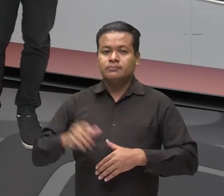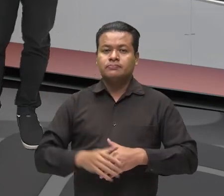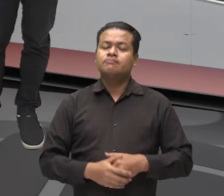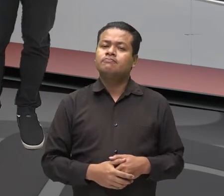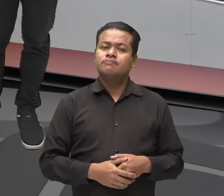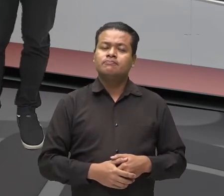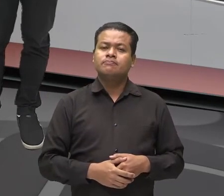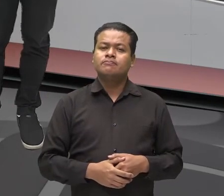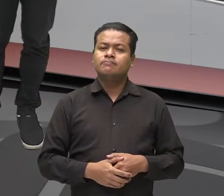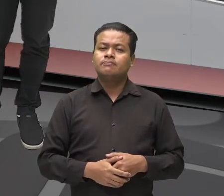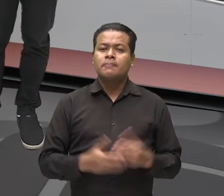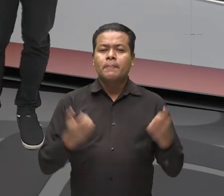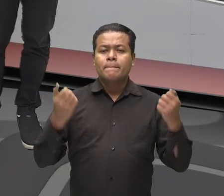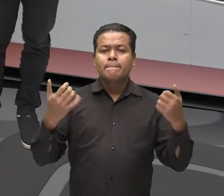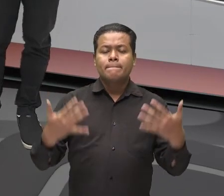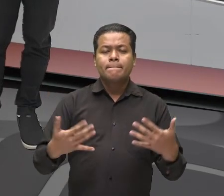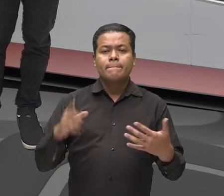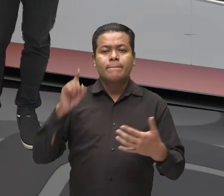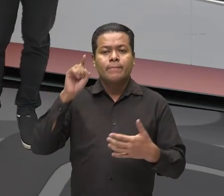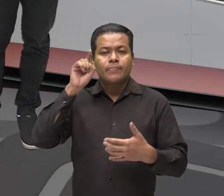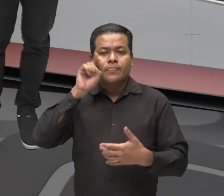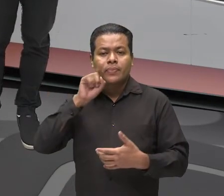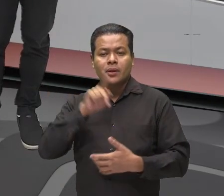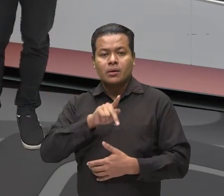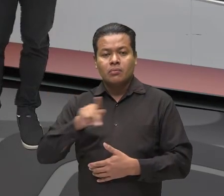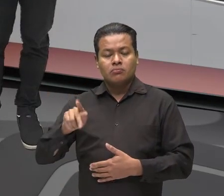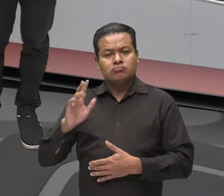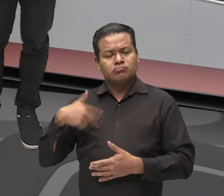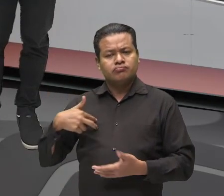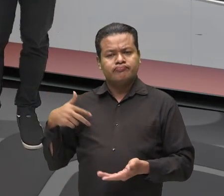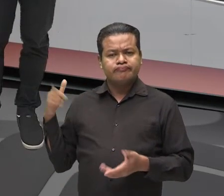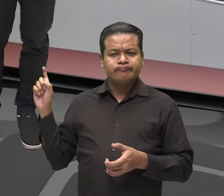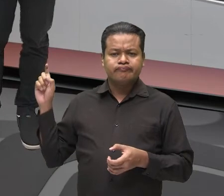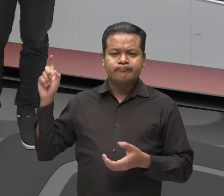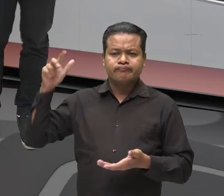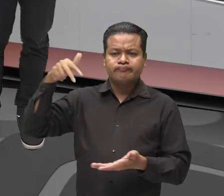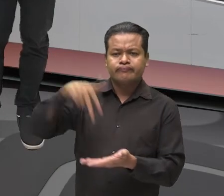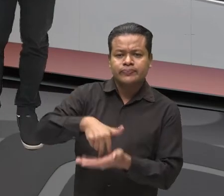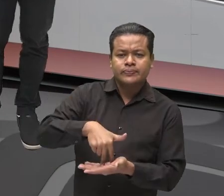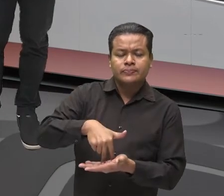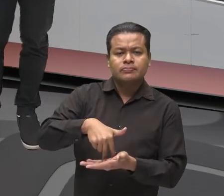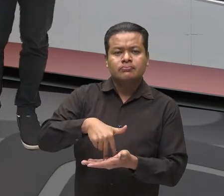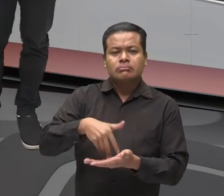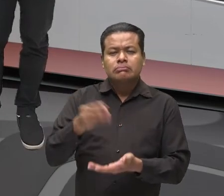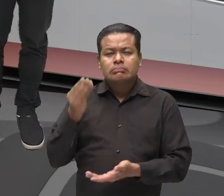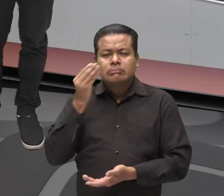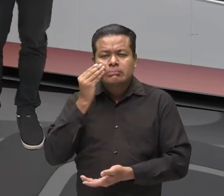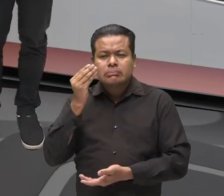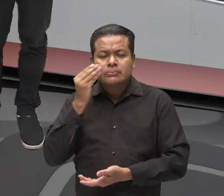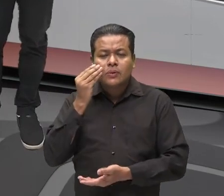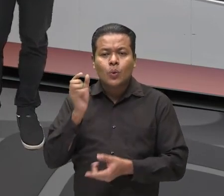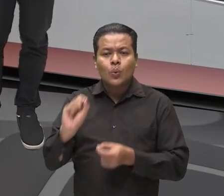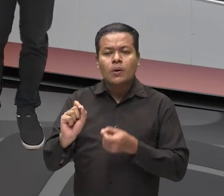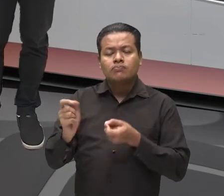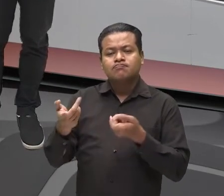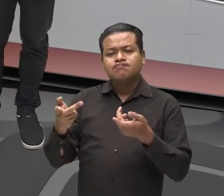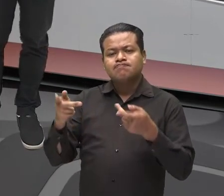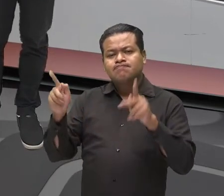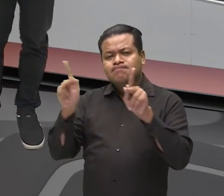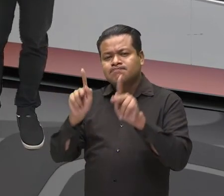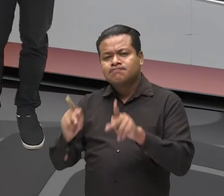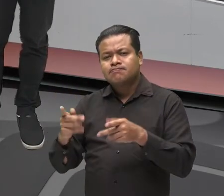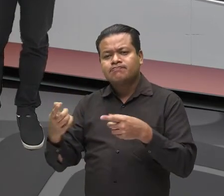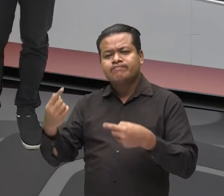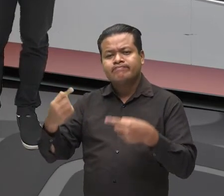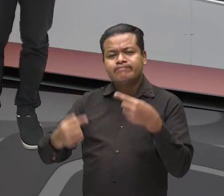Brasil. O Biden foi, né, até a Cisjordânia e tentou, né, mais uma vez, é mais um presidente que tenta